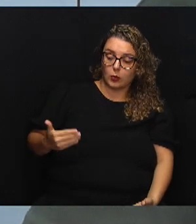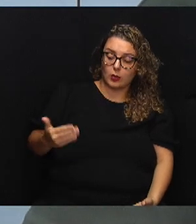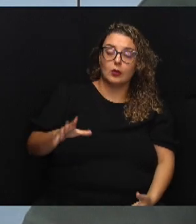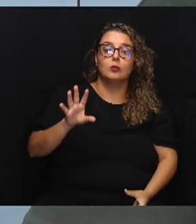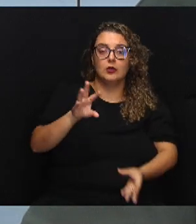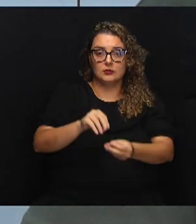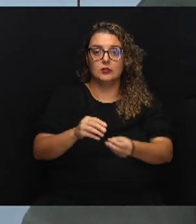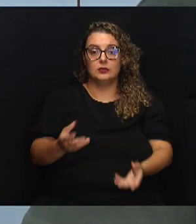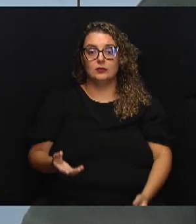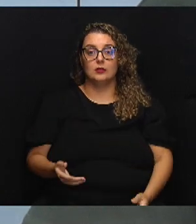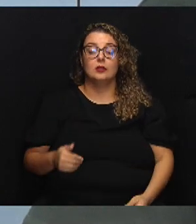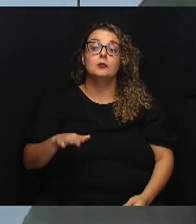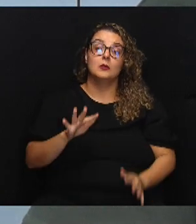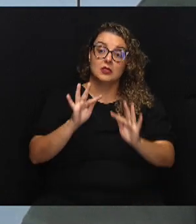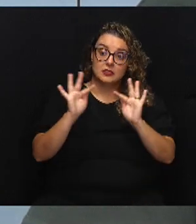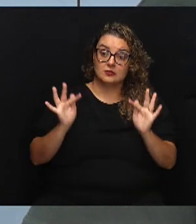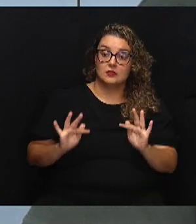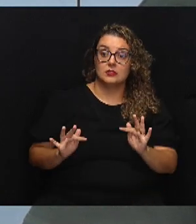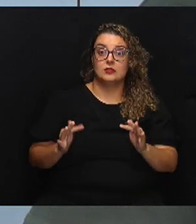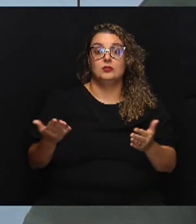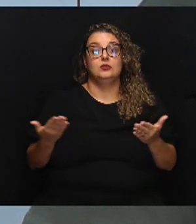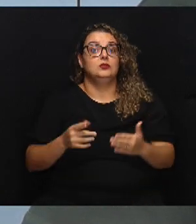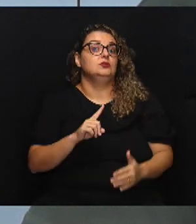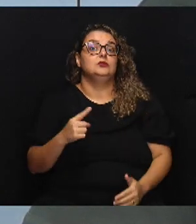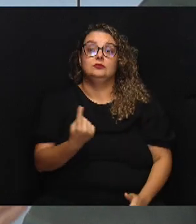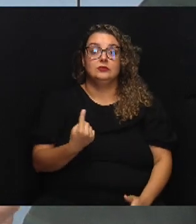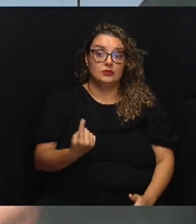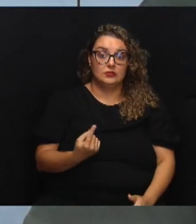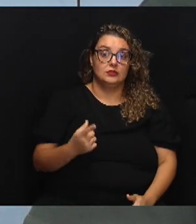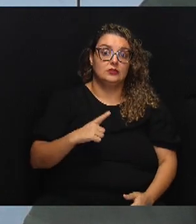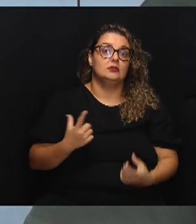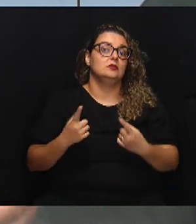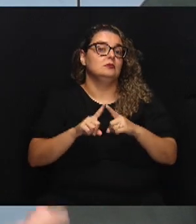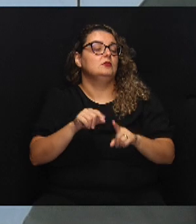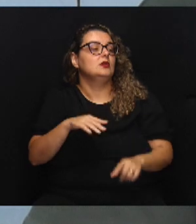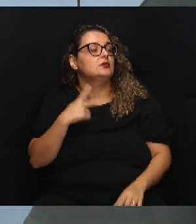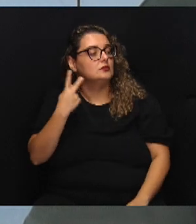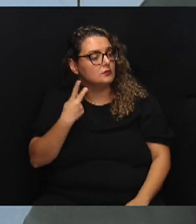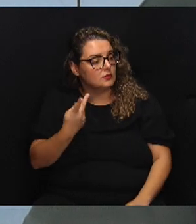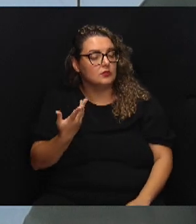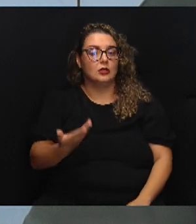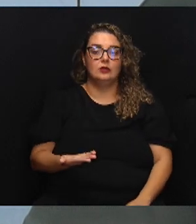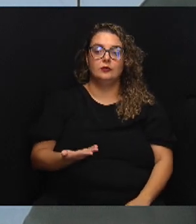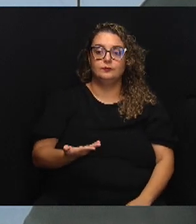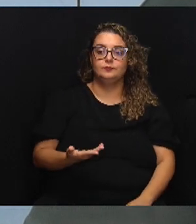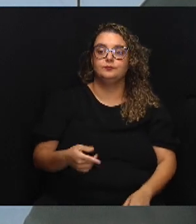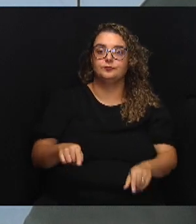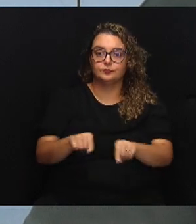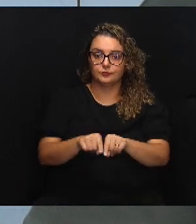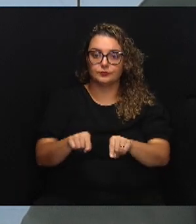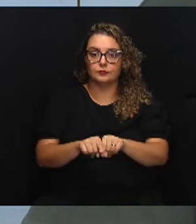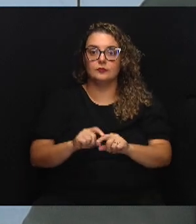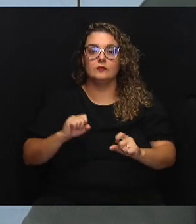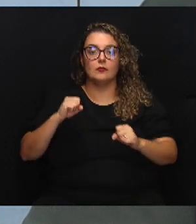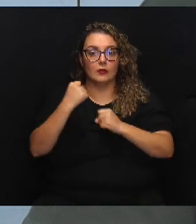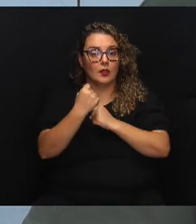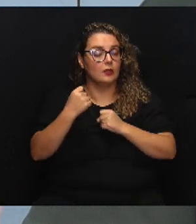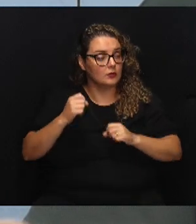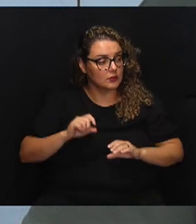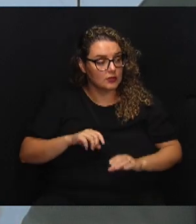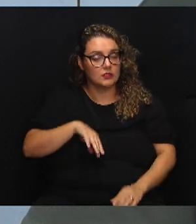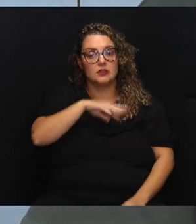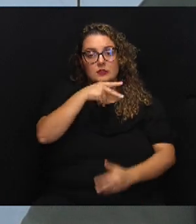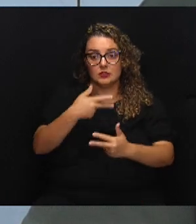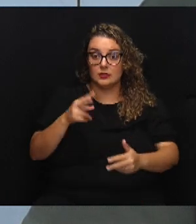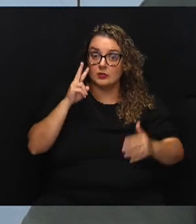concluído. Fico mais feliz ainda de hoje não estar sozinho, de ter mais um vereador, um parlamentar que também é da proteção animal e a gente